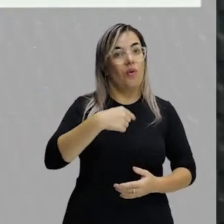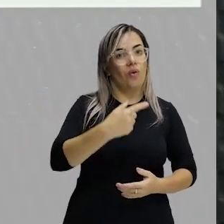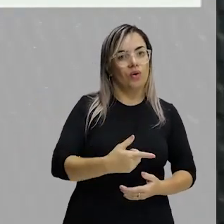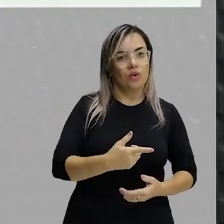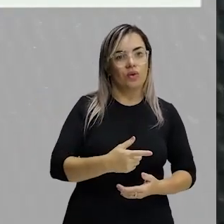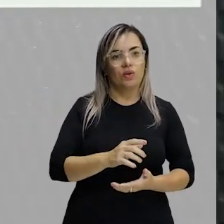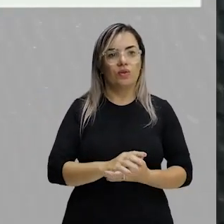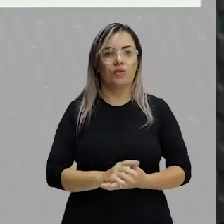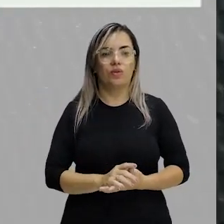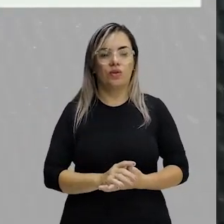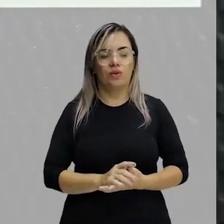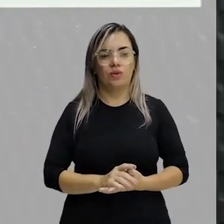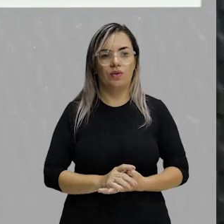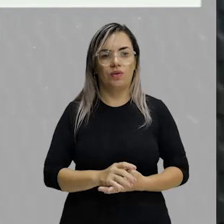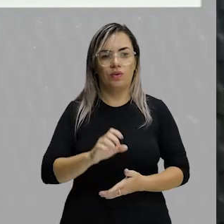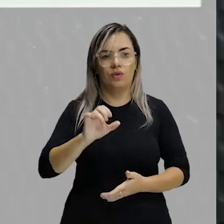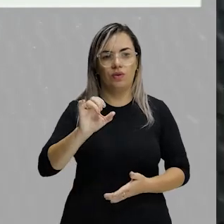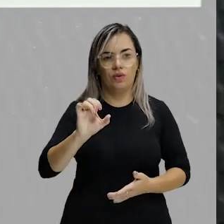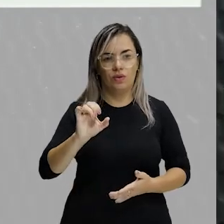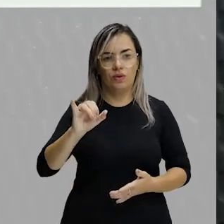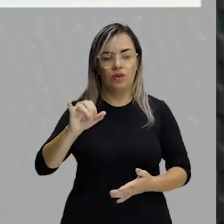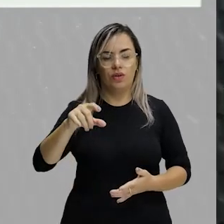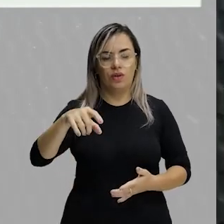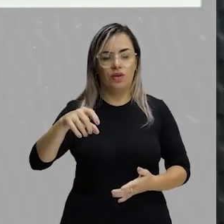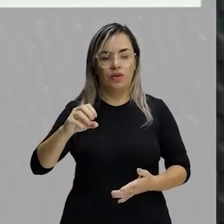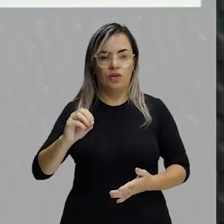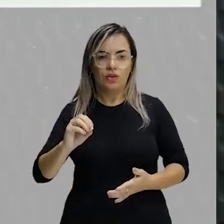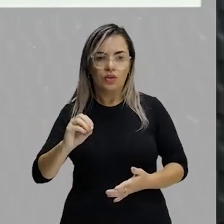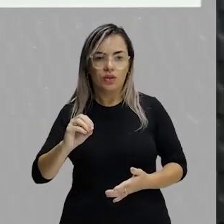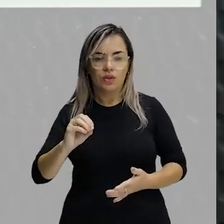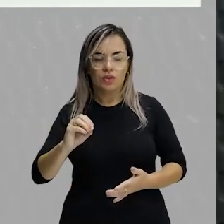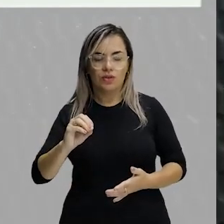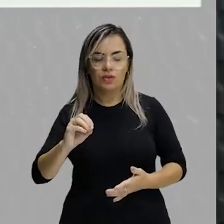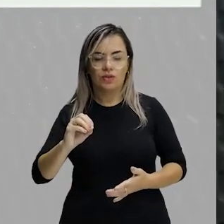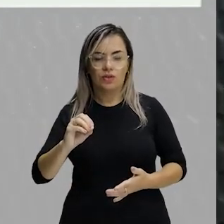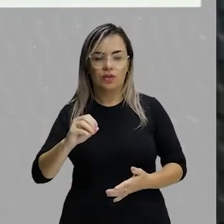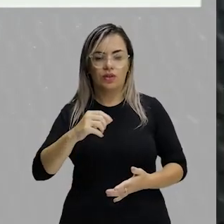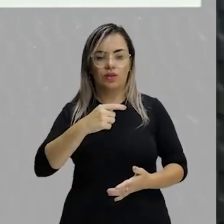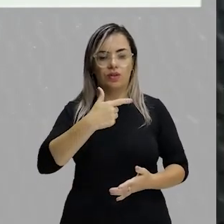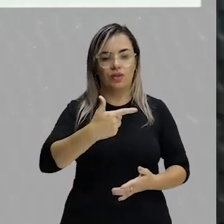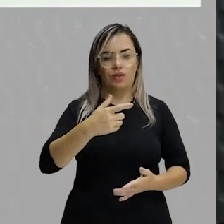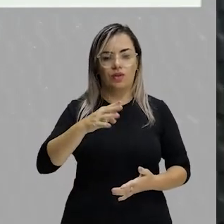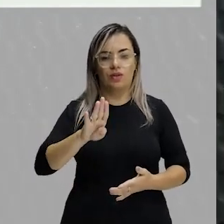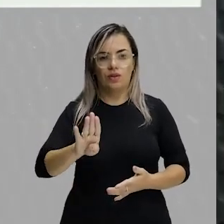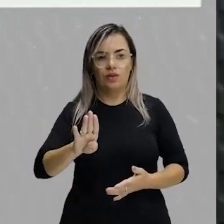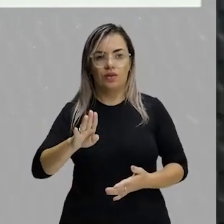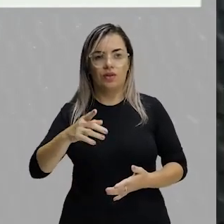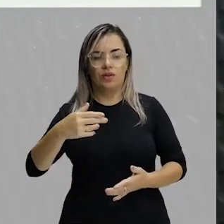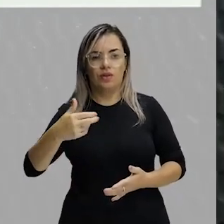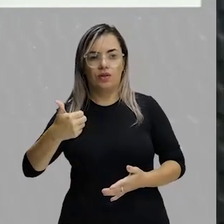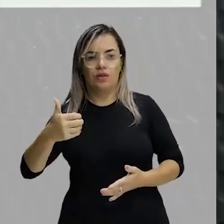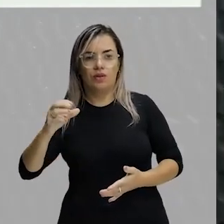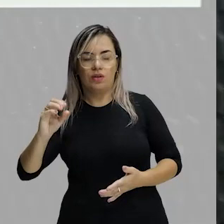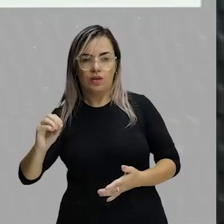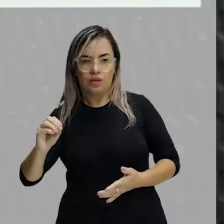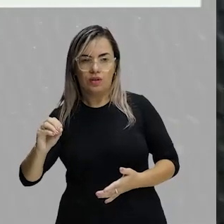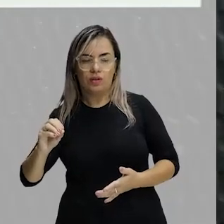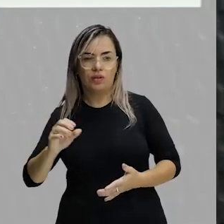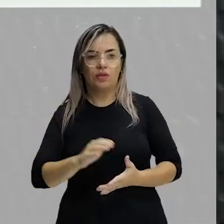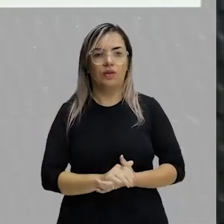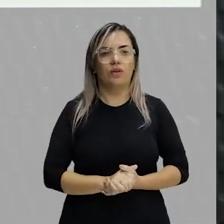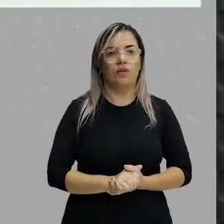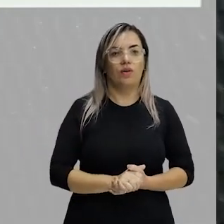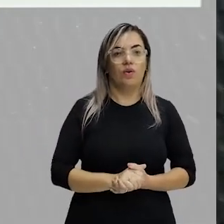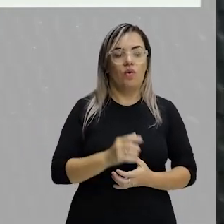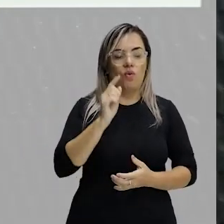10. Certo? Aí você tem que lembrar da relação. Ó. Eixo real é a distância entre os focos. Desculpa, a distância entre